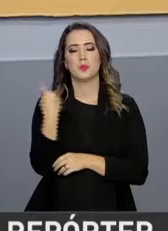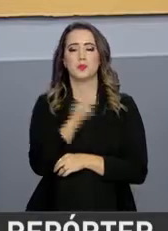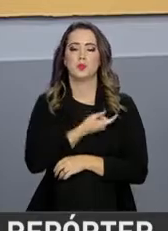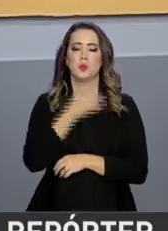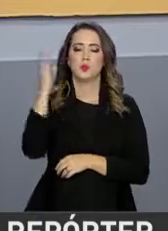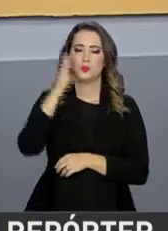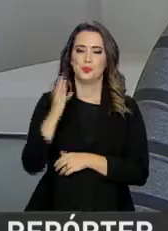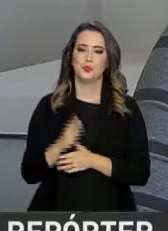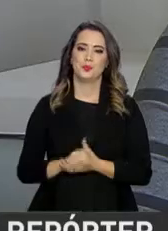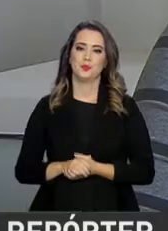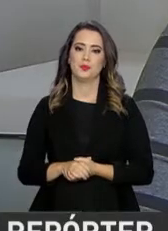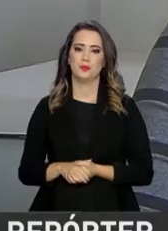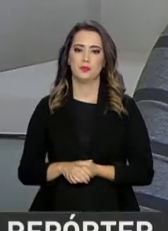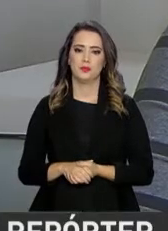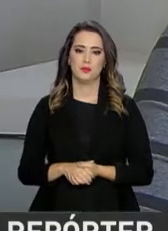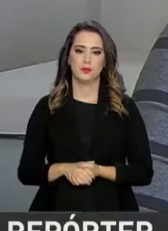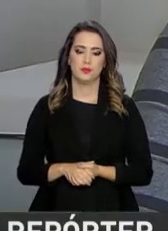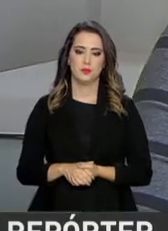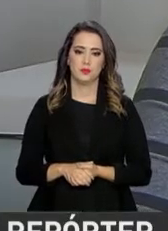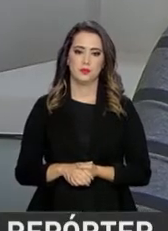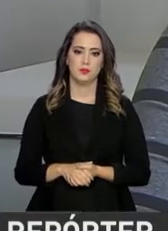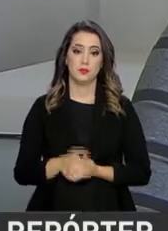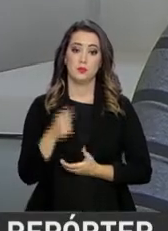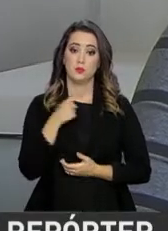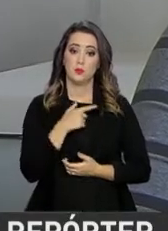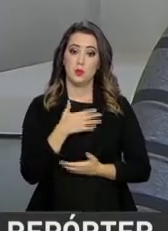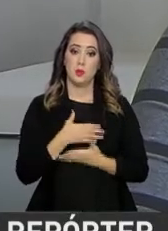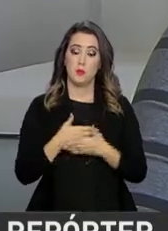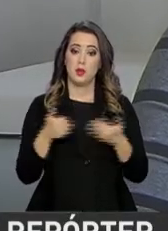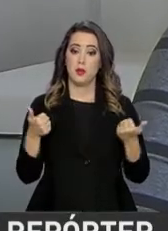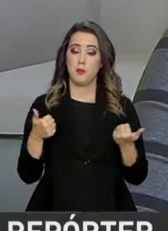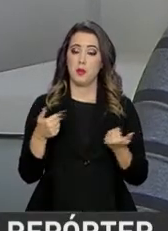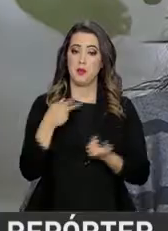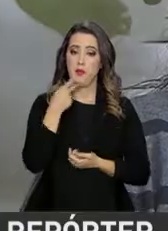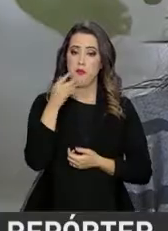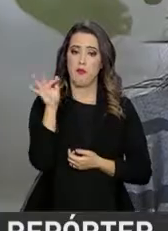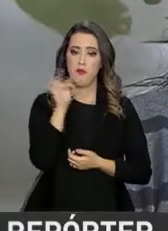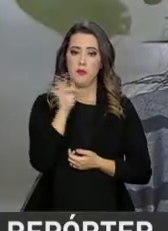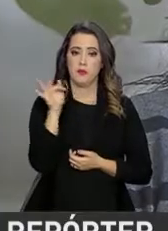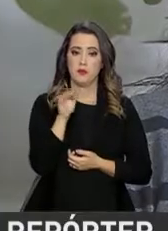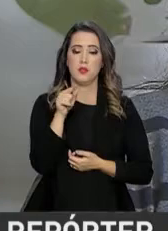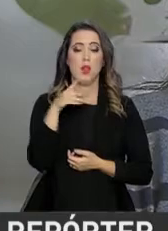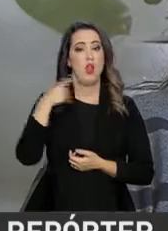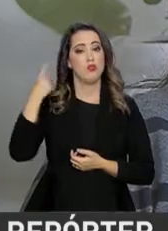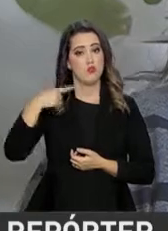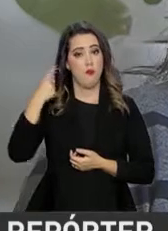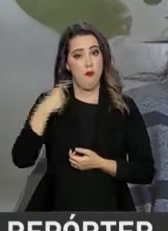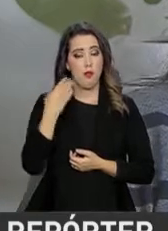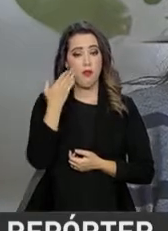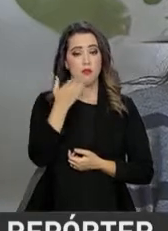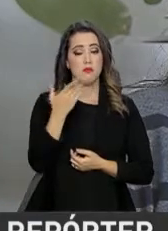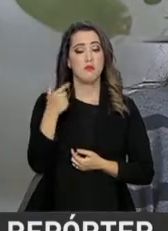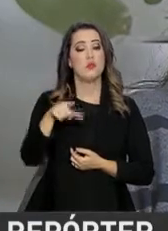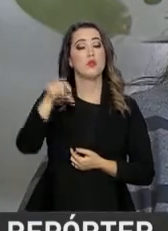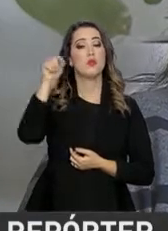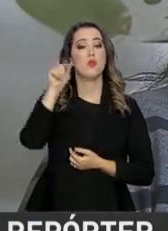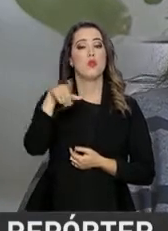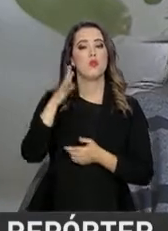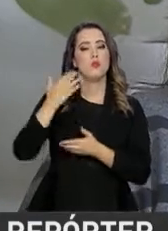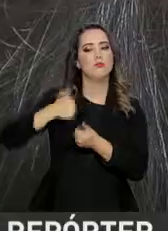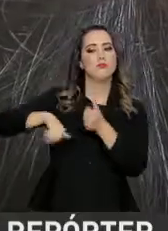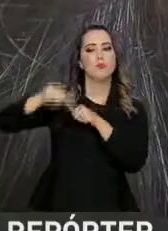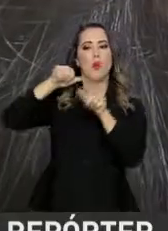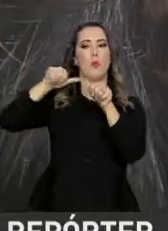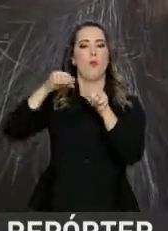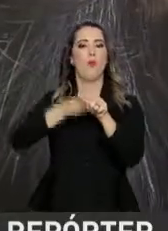cultura para melhorar a pronúncia do francês a advogada josenilda decidiu fazer o intercâmbio